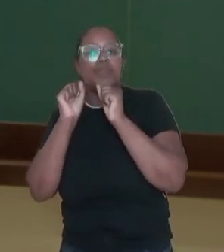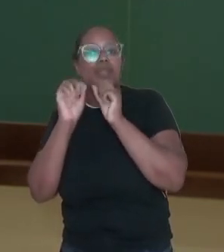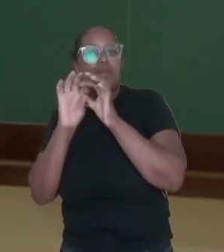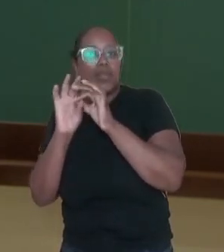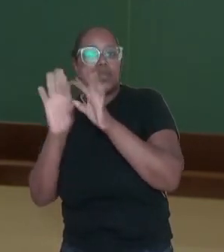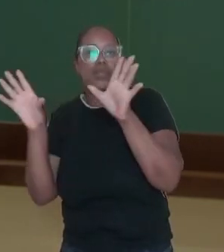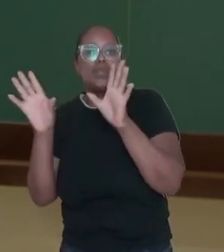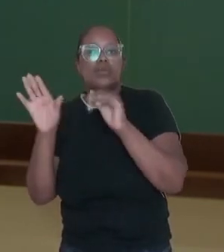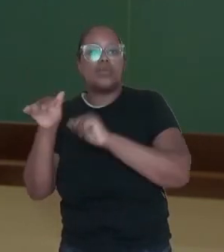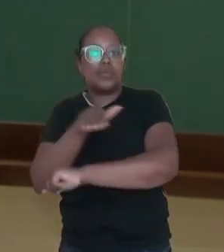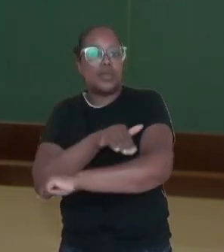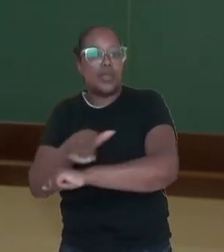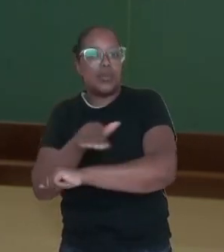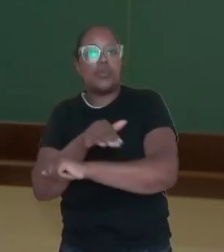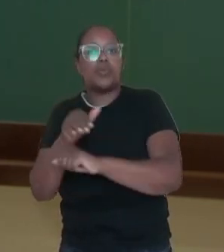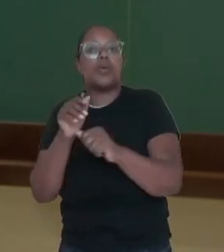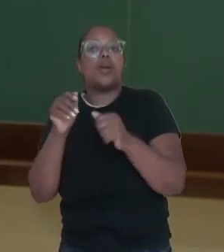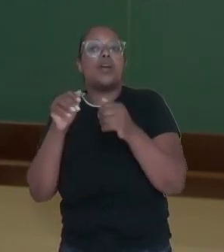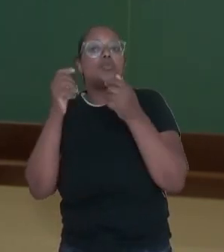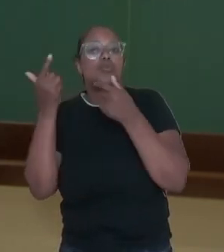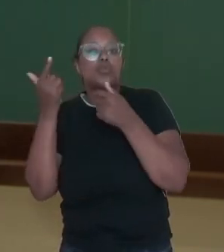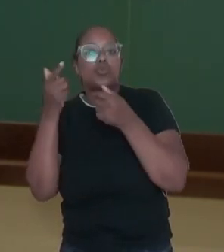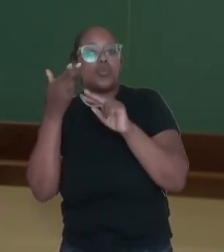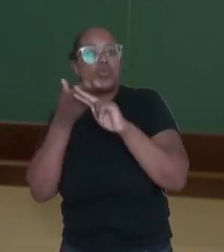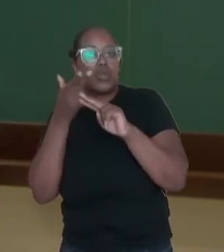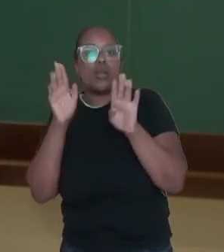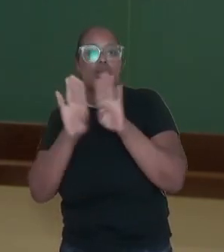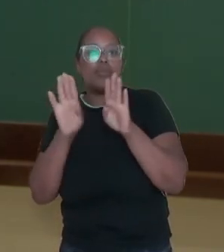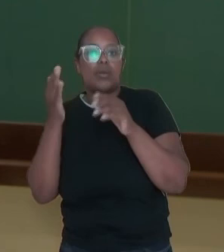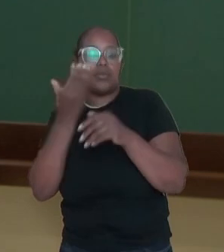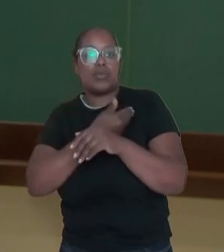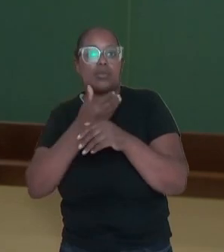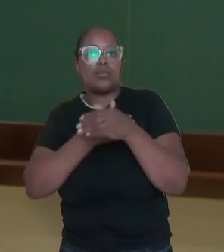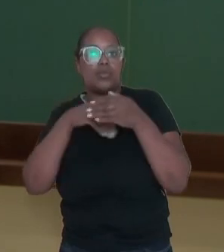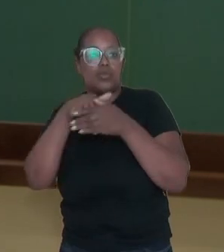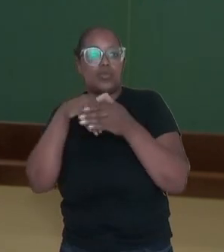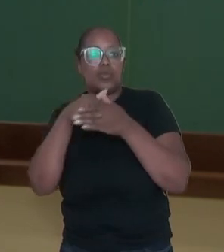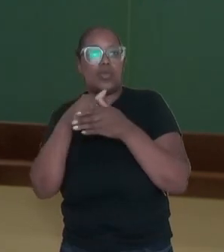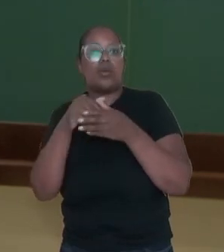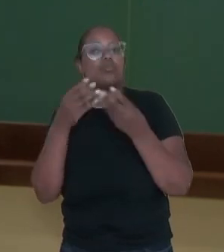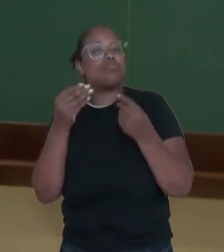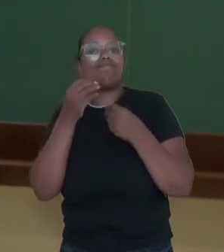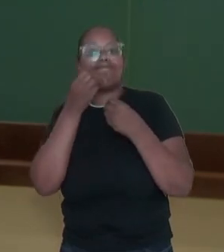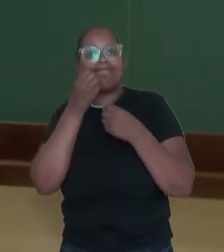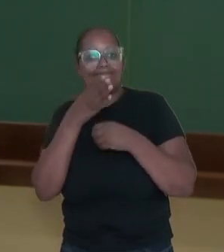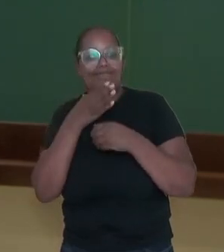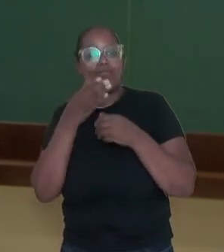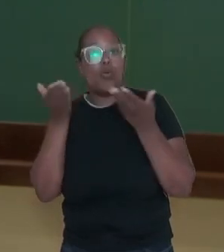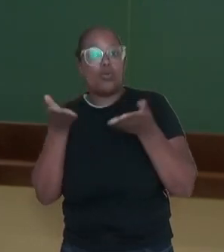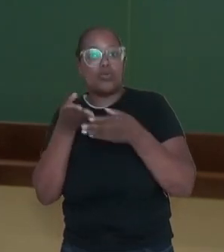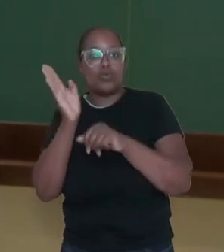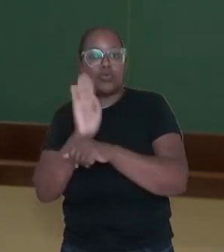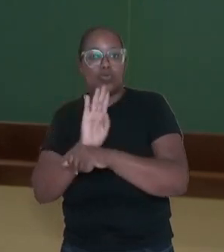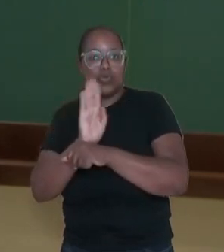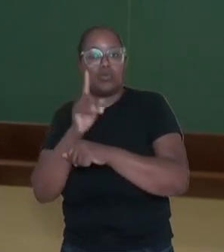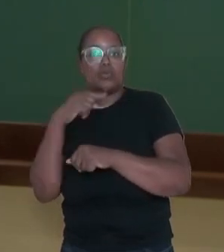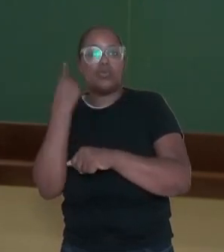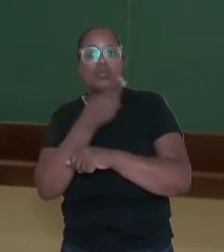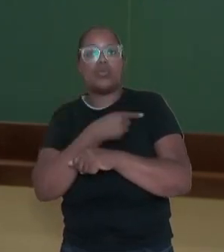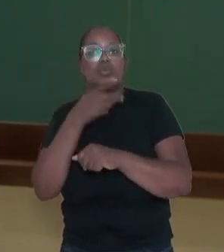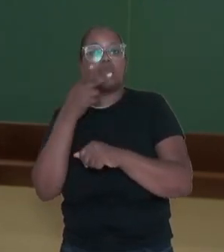atividades na real, lá na quadra com os seus amigos, ok? Muito bem, pessoal. Nesse vídeo